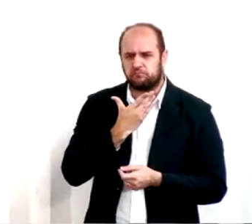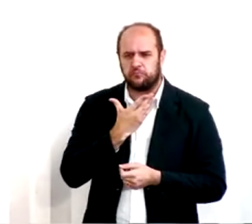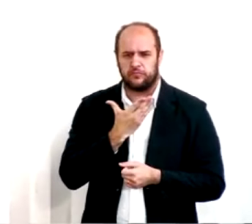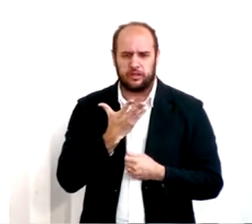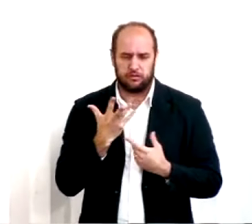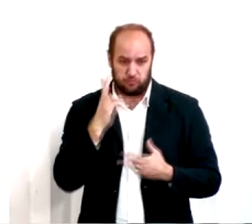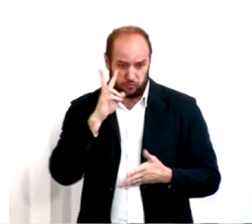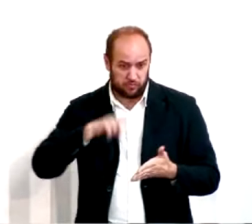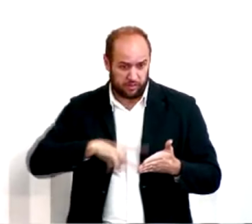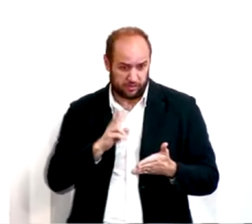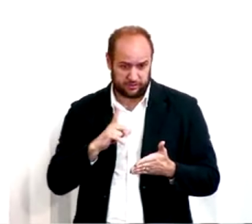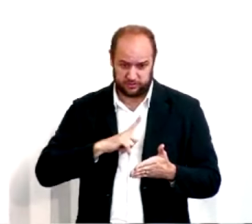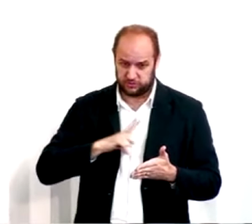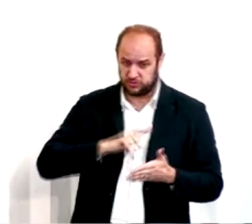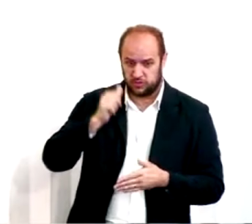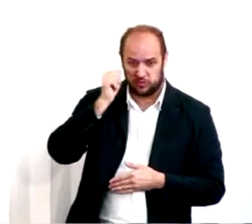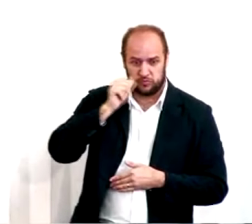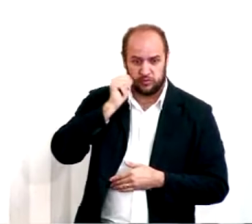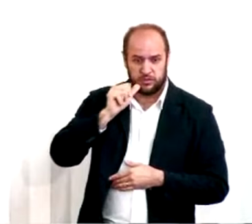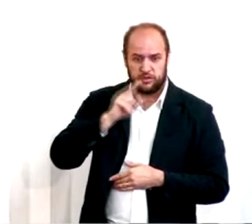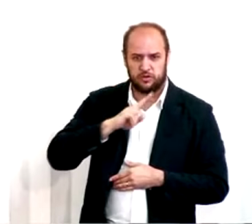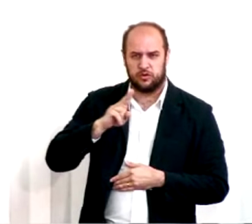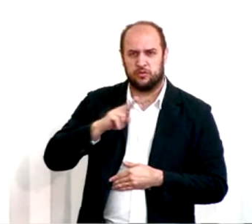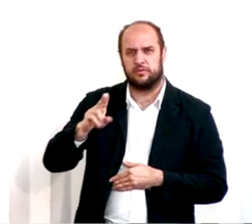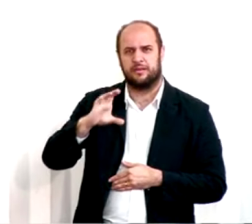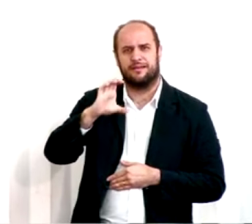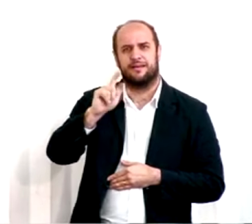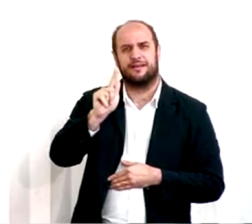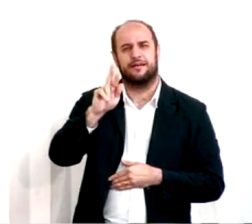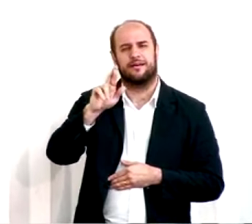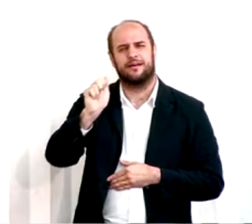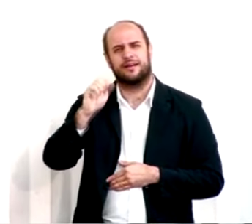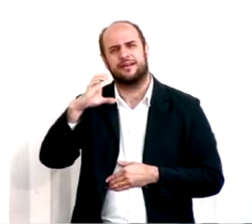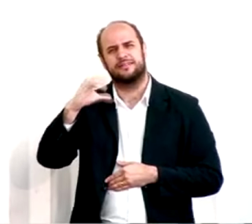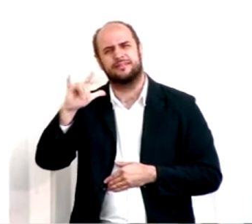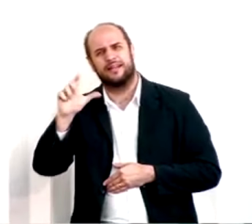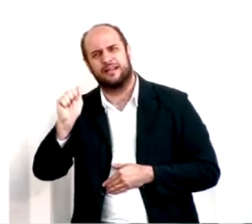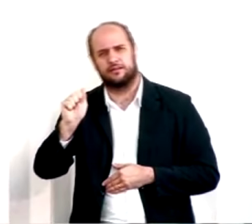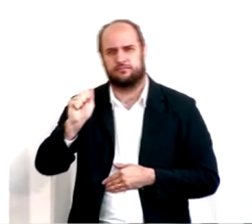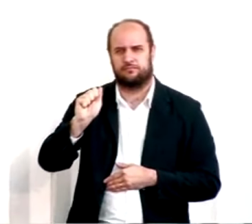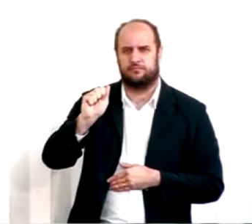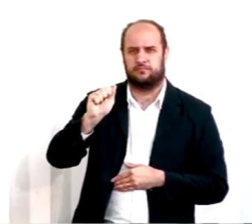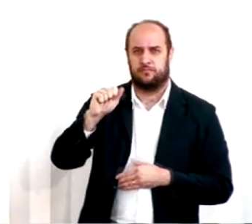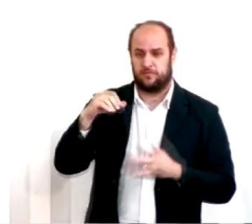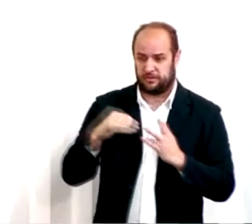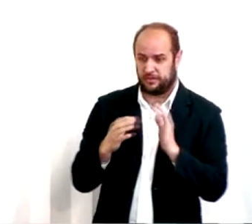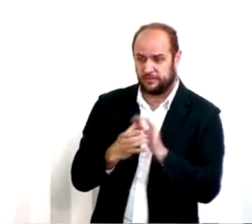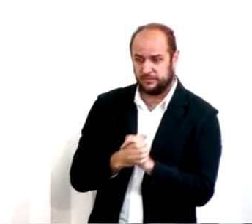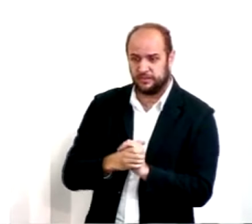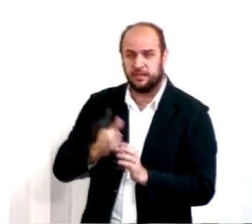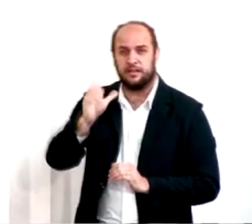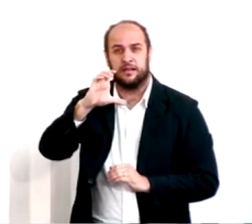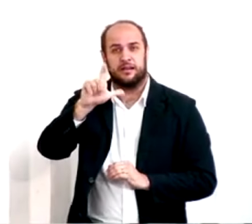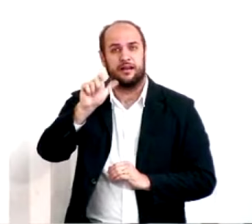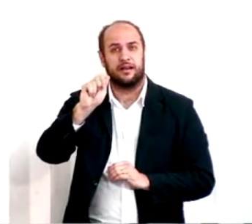diz que houve uma mulher chamada pomponia graciana ela era a mulher de plaut